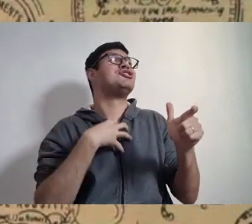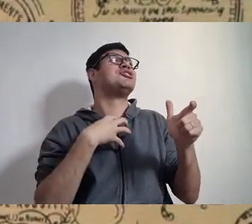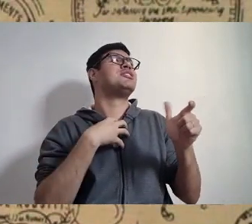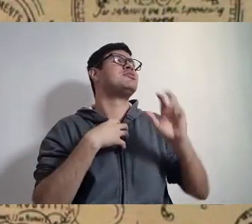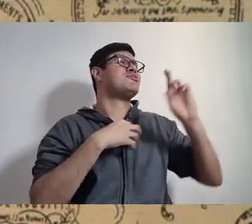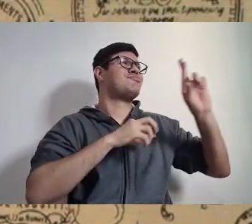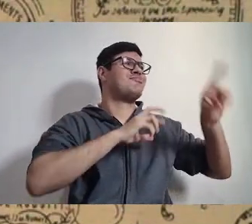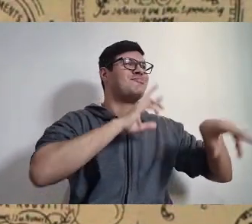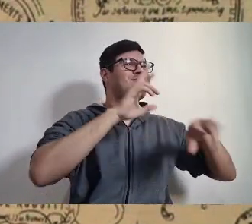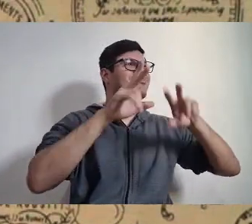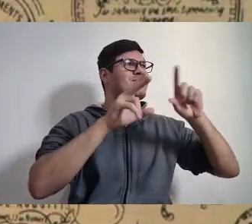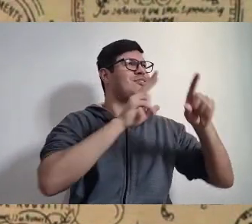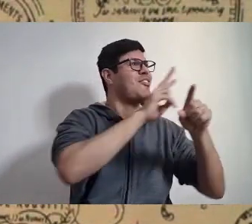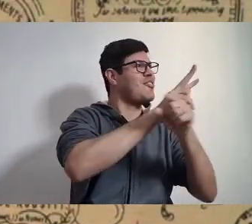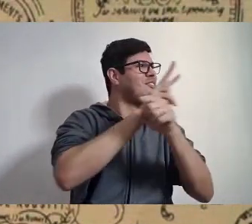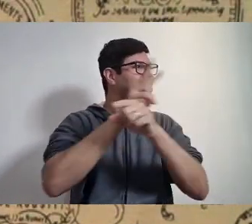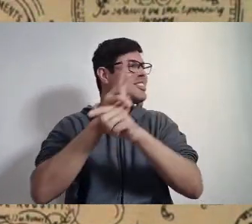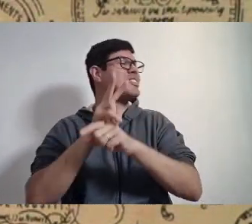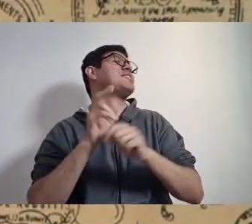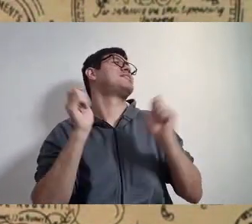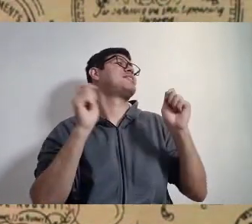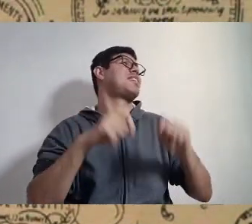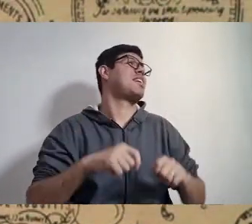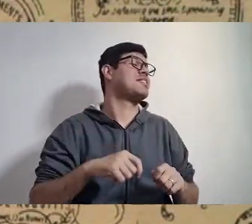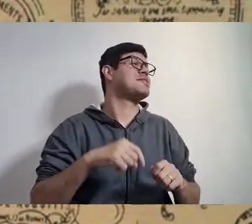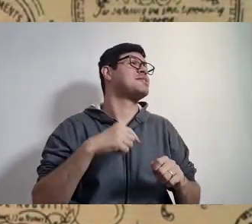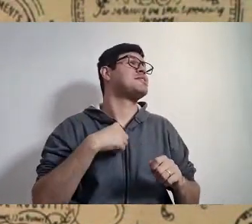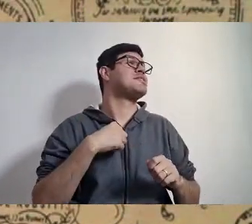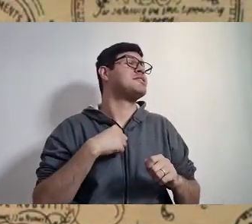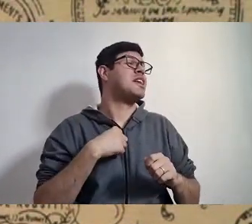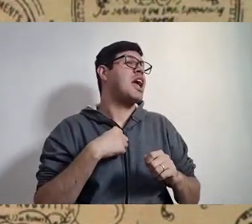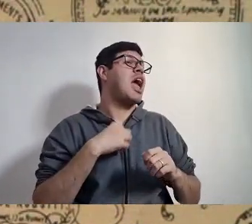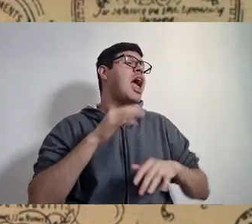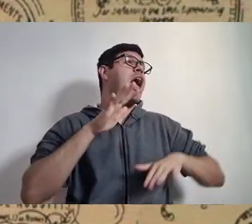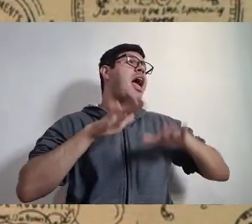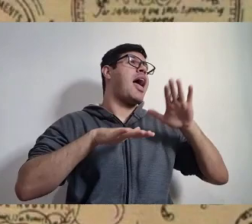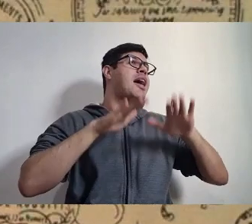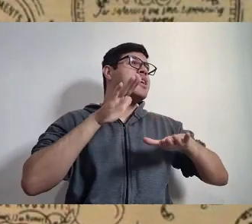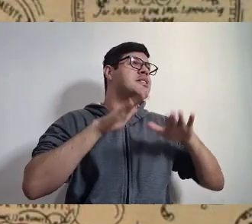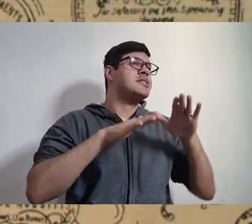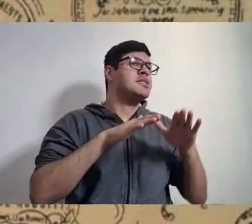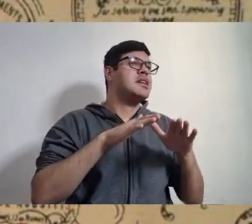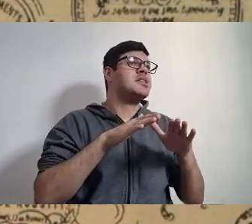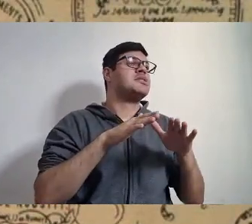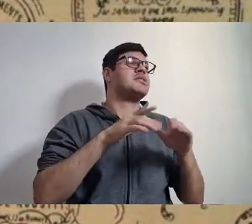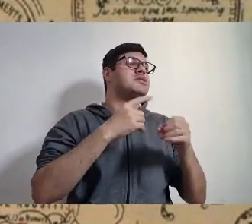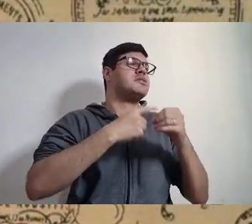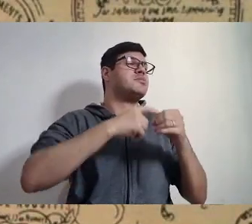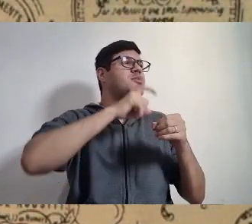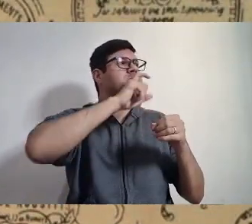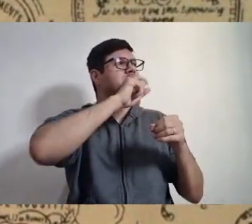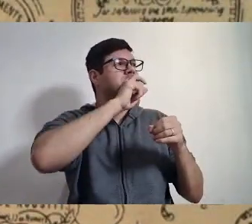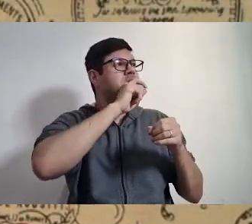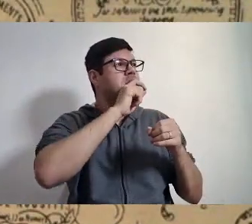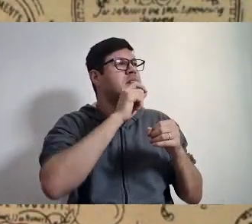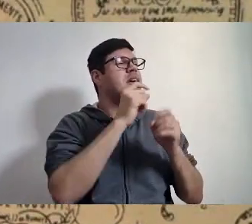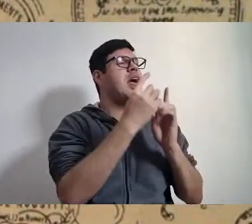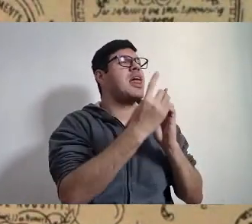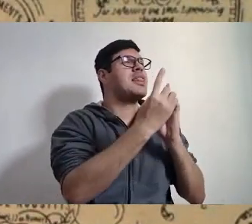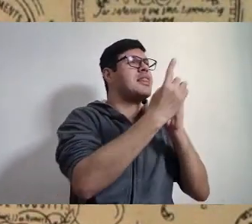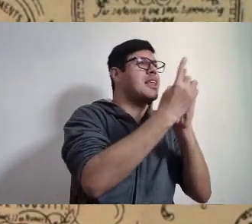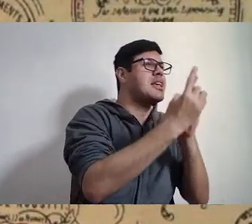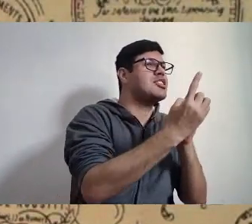gente atua ali, a gente abriu comissão de assuntos relevantes para apurar diversas situações ali no município. A gente tem o atendimento,